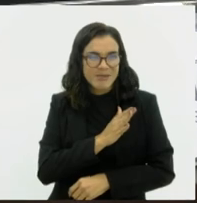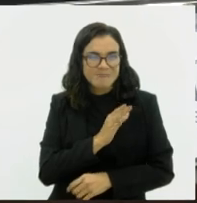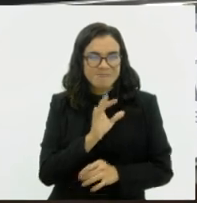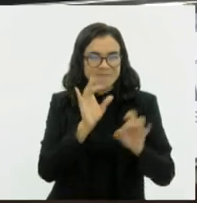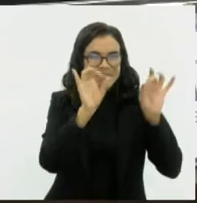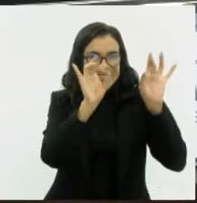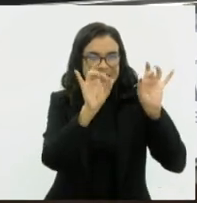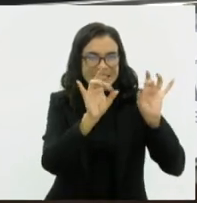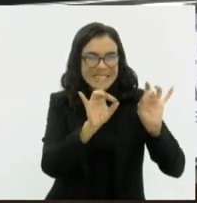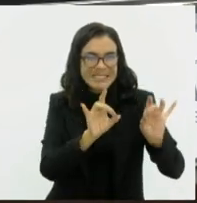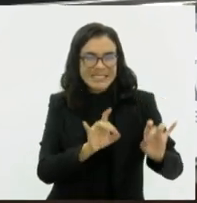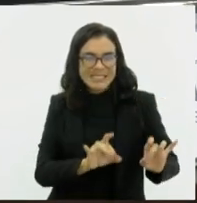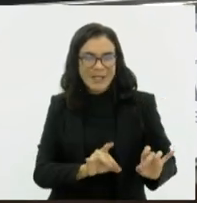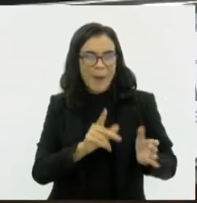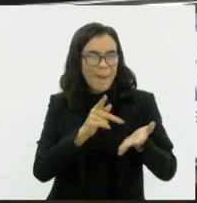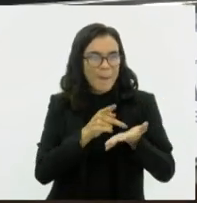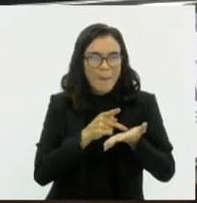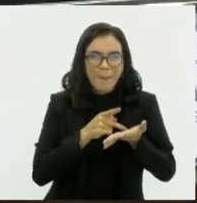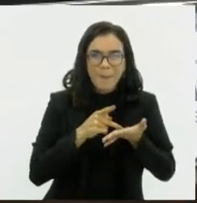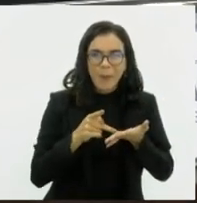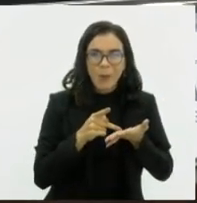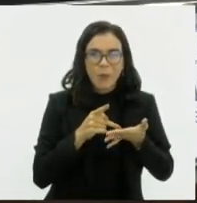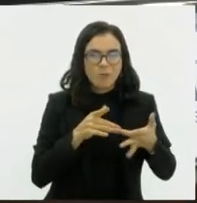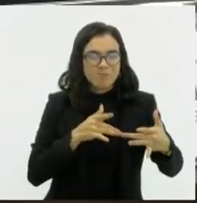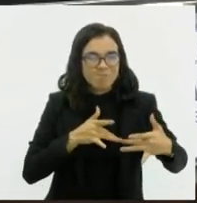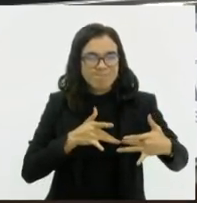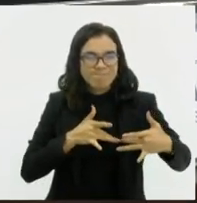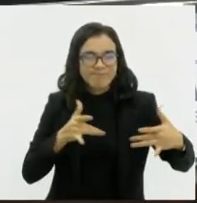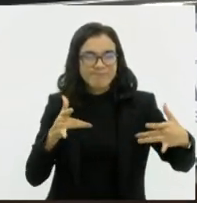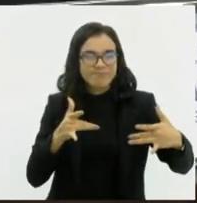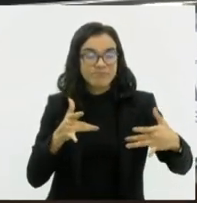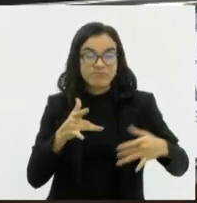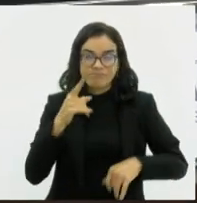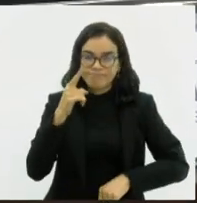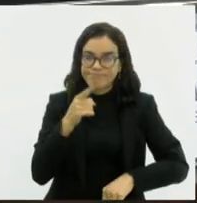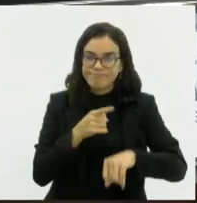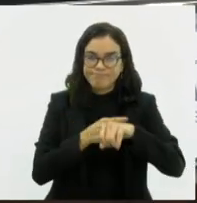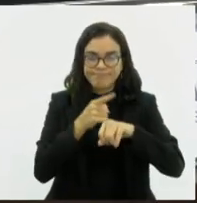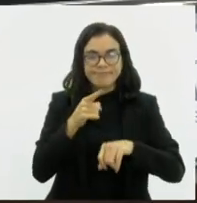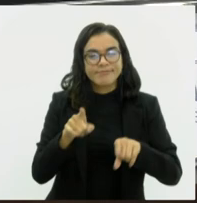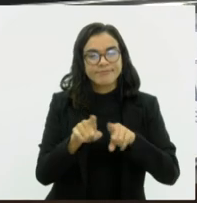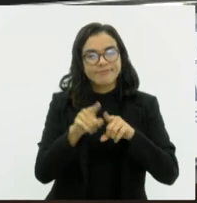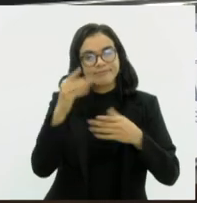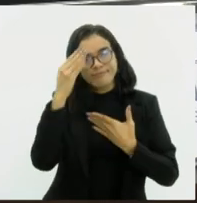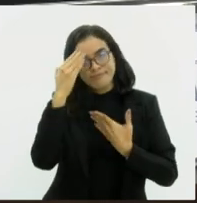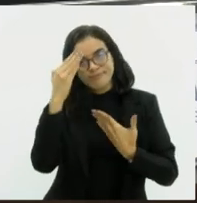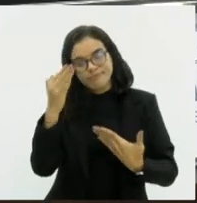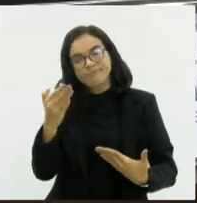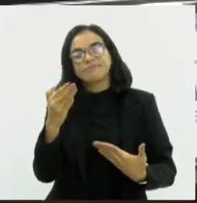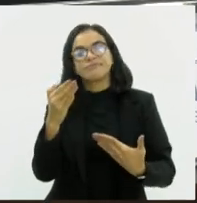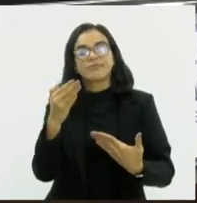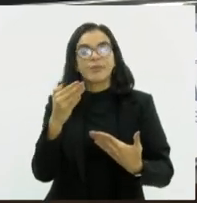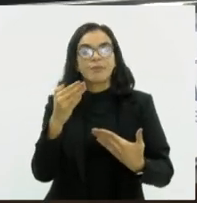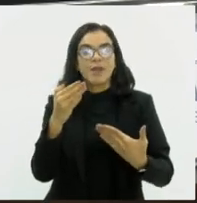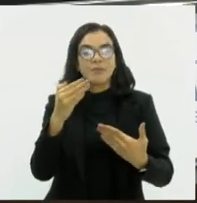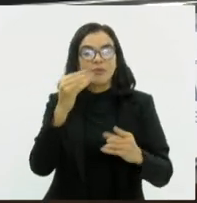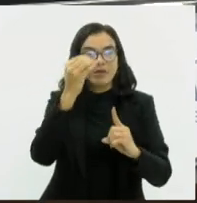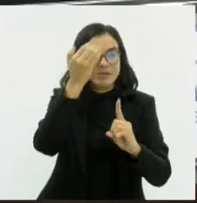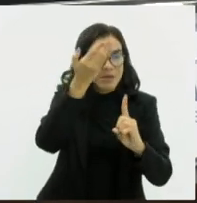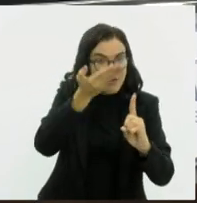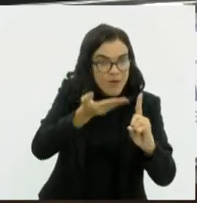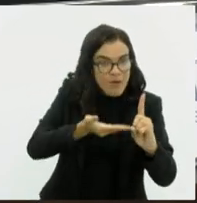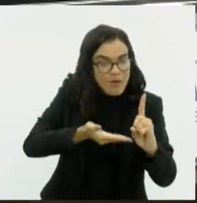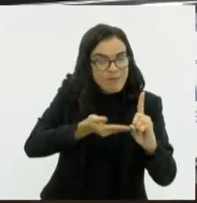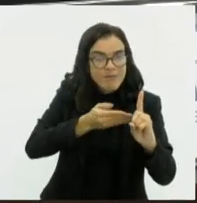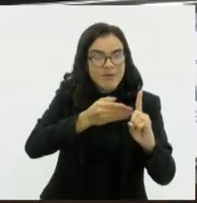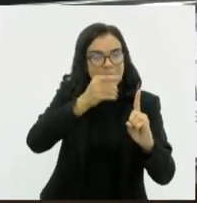Coração muito puro e muito generoso. E já de imediato eu quero agradecer por essa homenagem que você está prestando